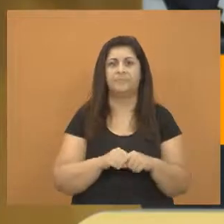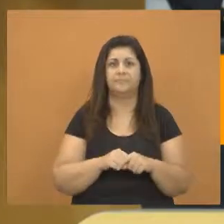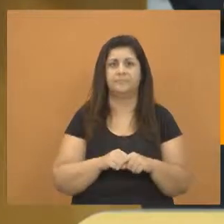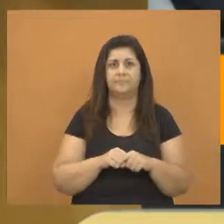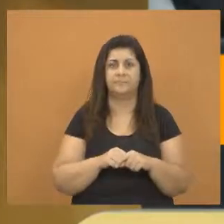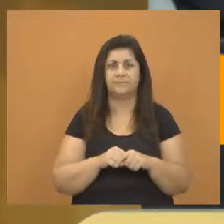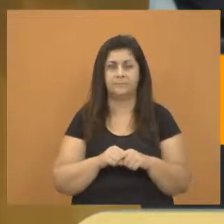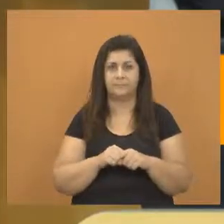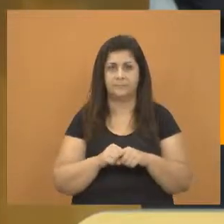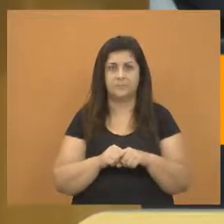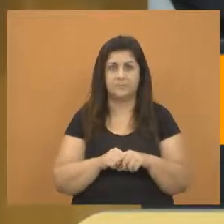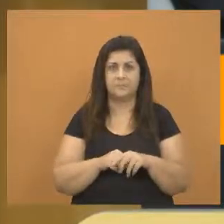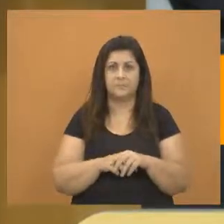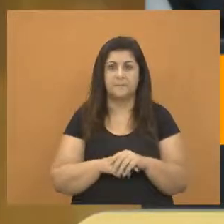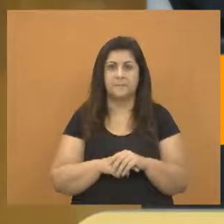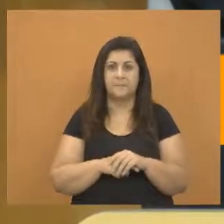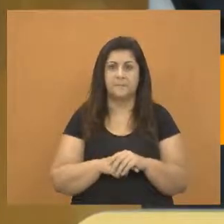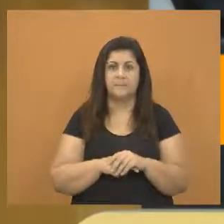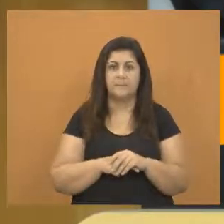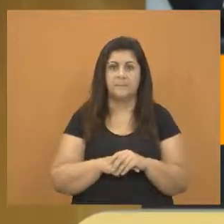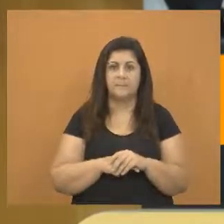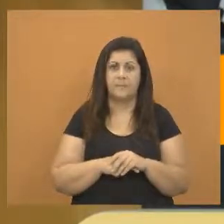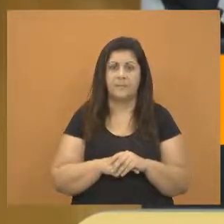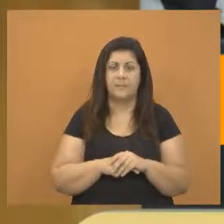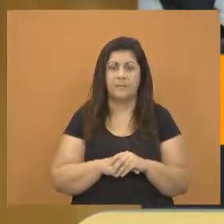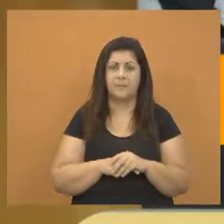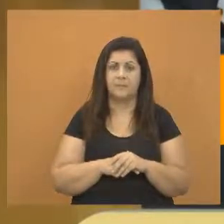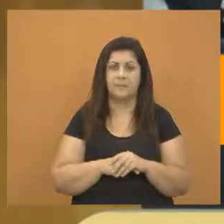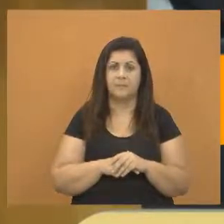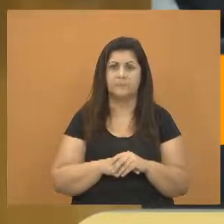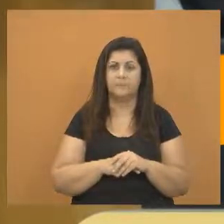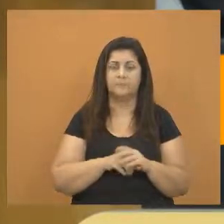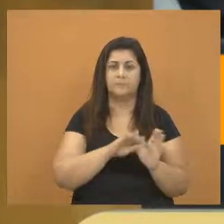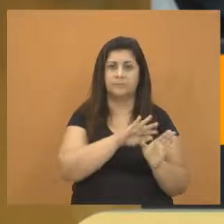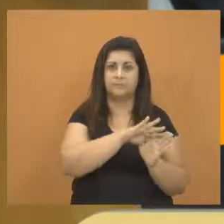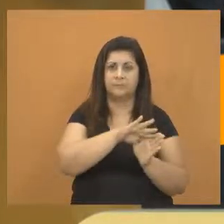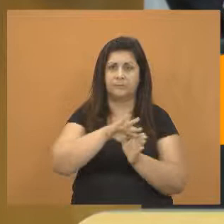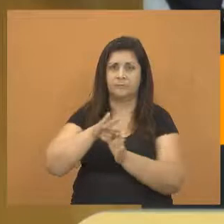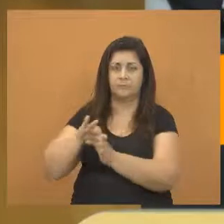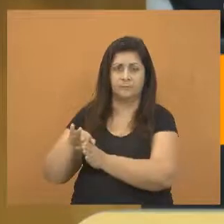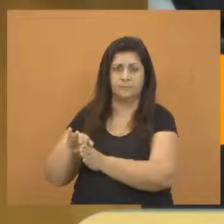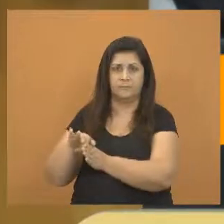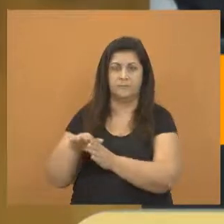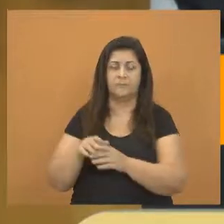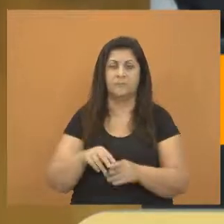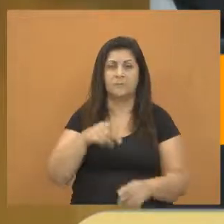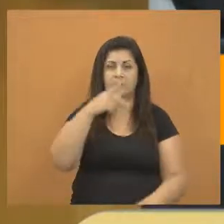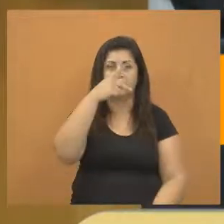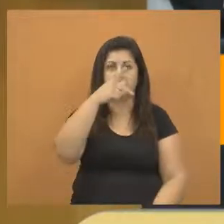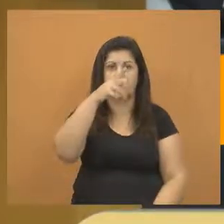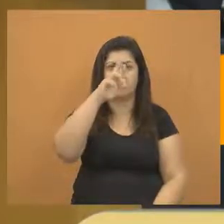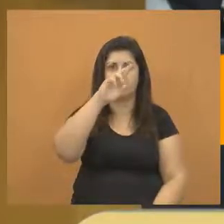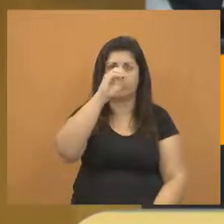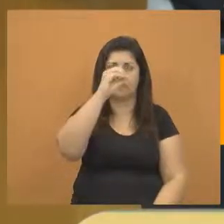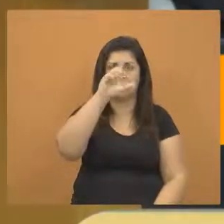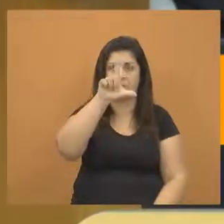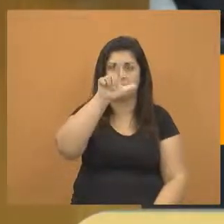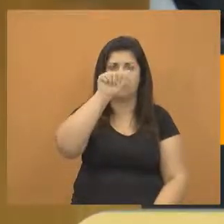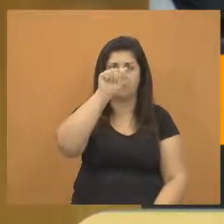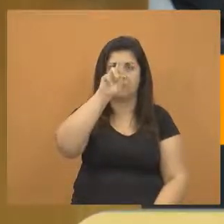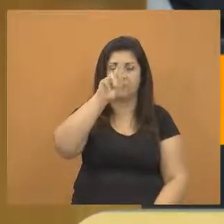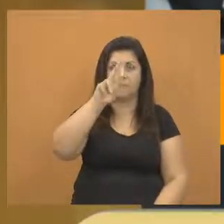Agora nós vamos para estimativa de investimento para a Fundação ProLar. Para os